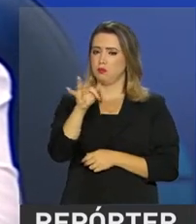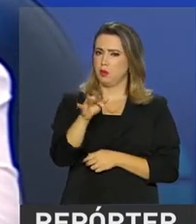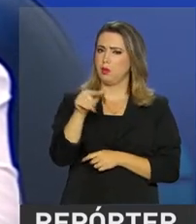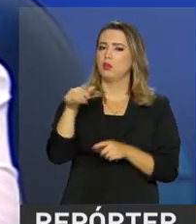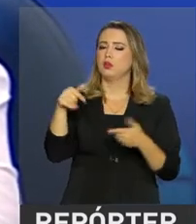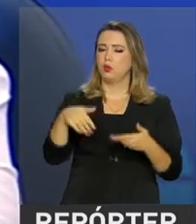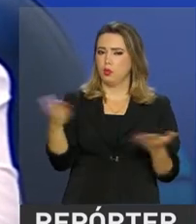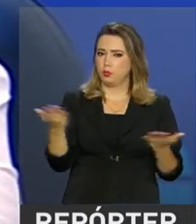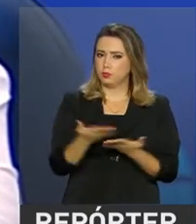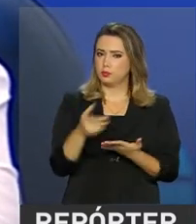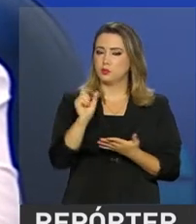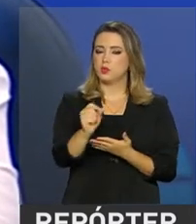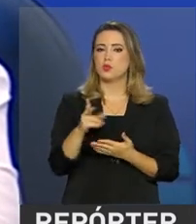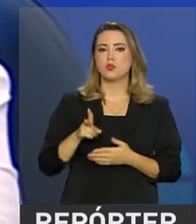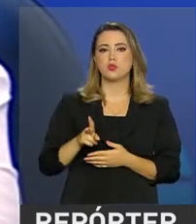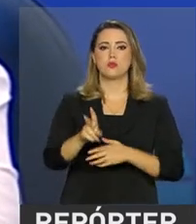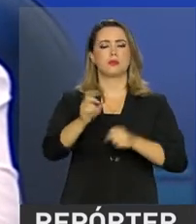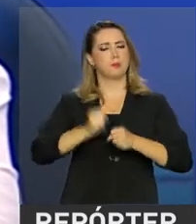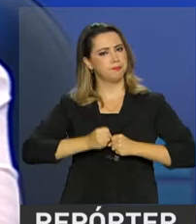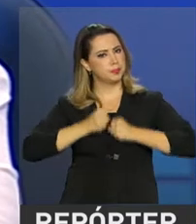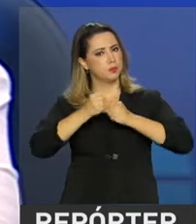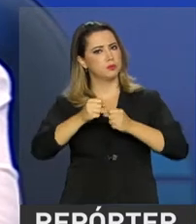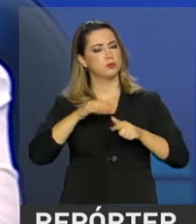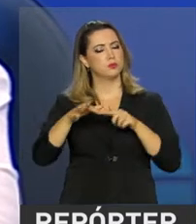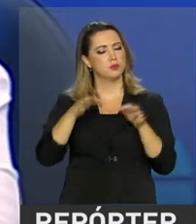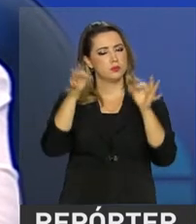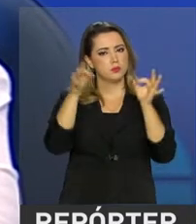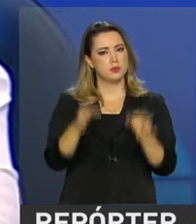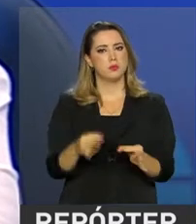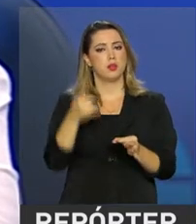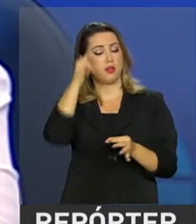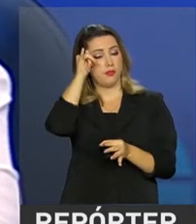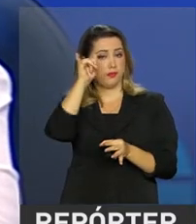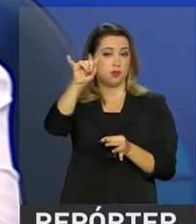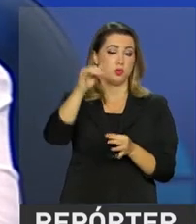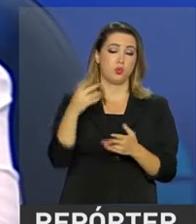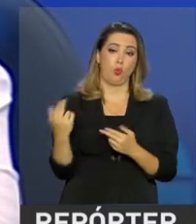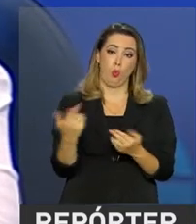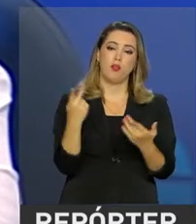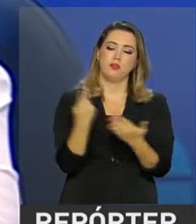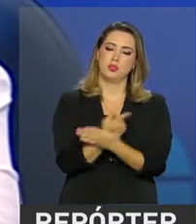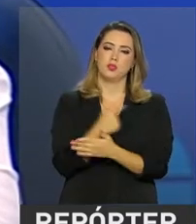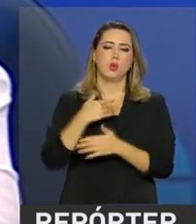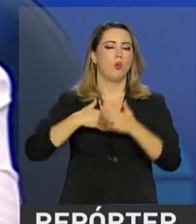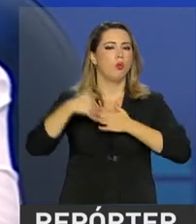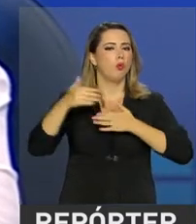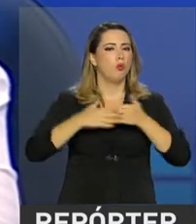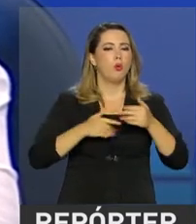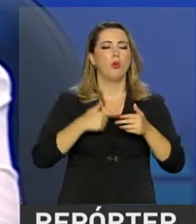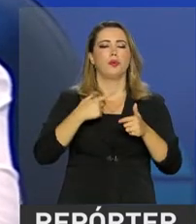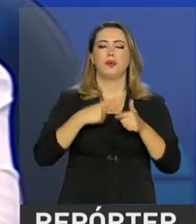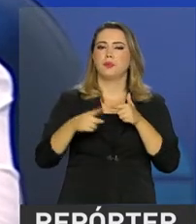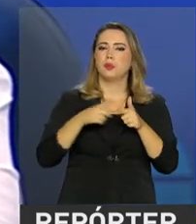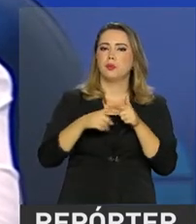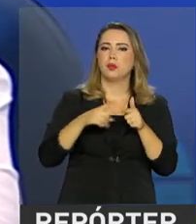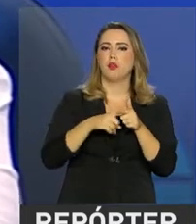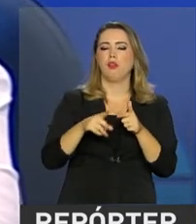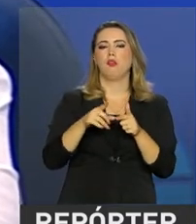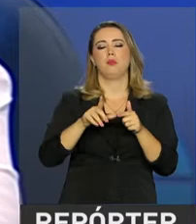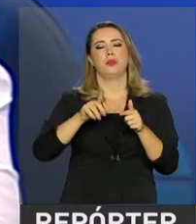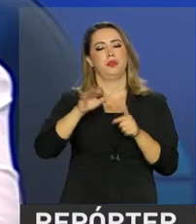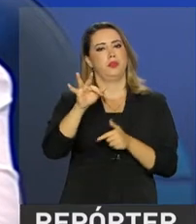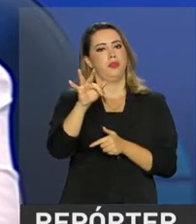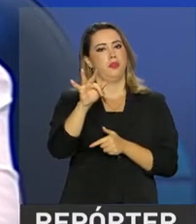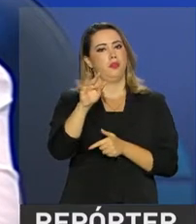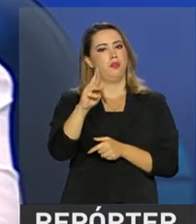hoje, sempre muito competente e diligente para que a gente evite, como evitamos, qualquer tentativa de fraude. Eu acho que o anúncio